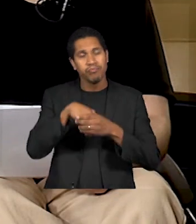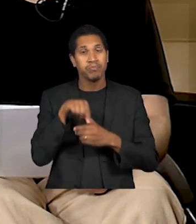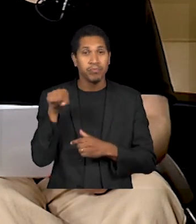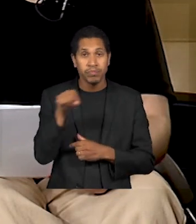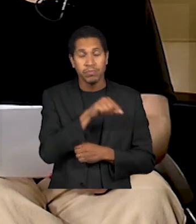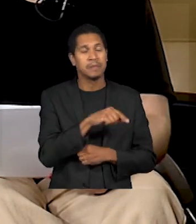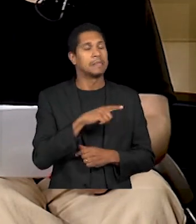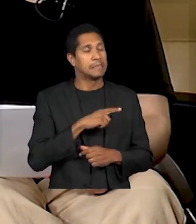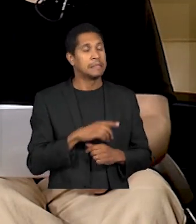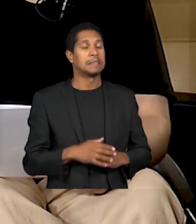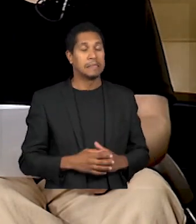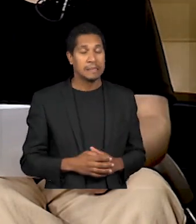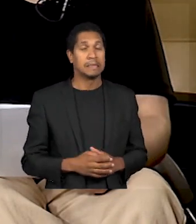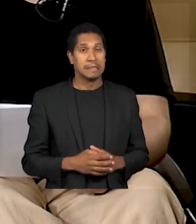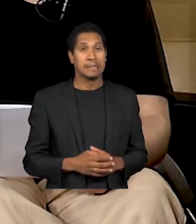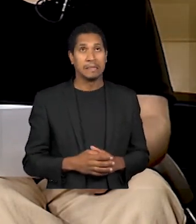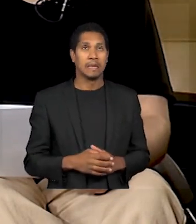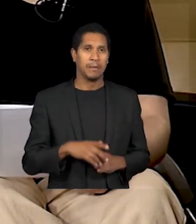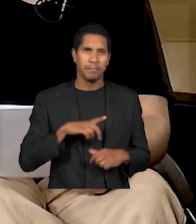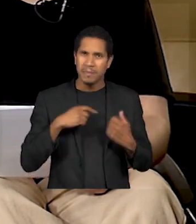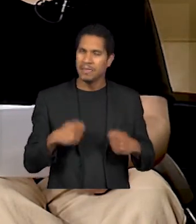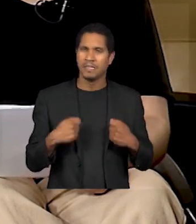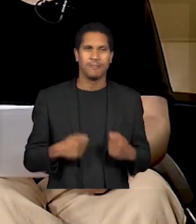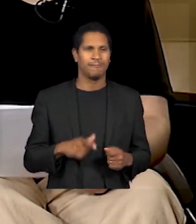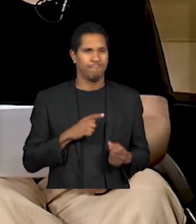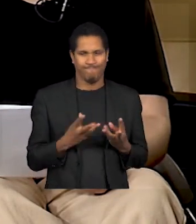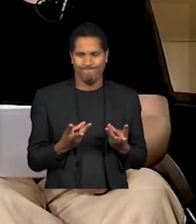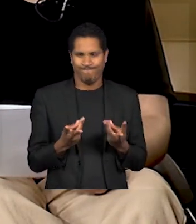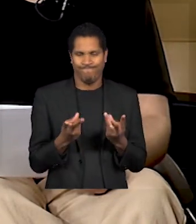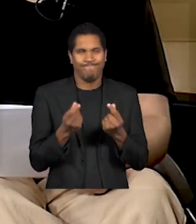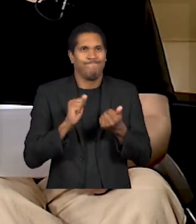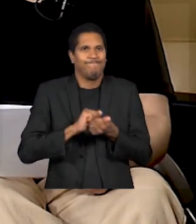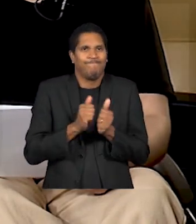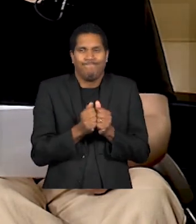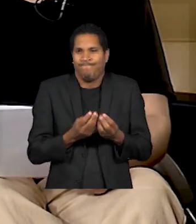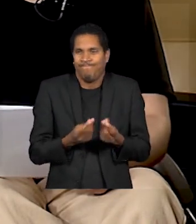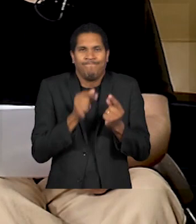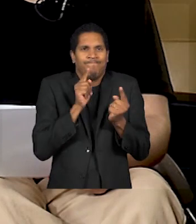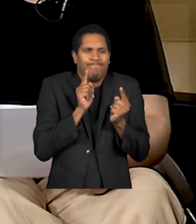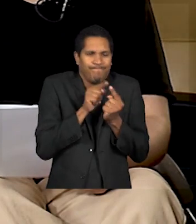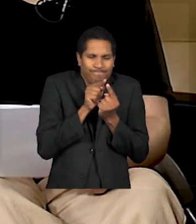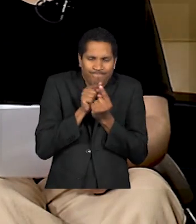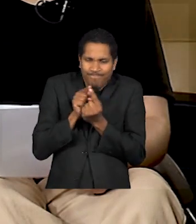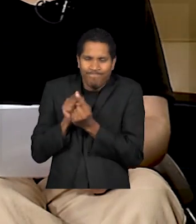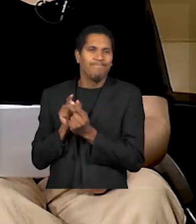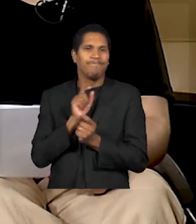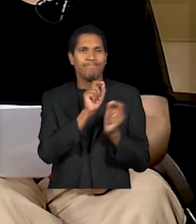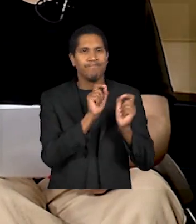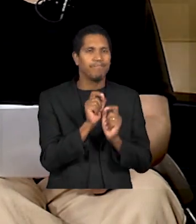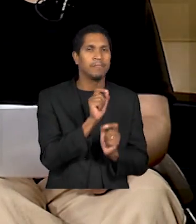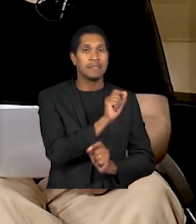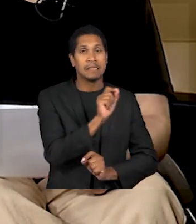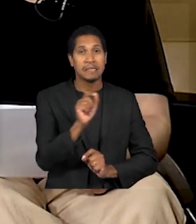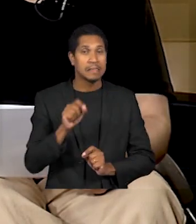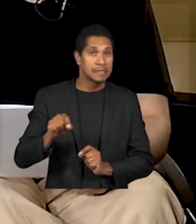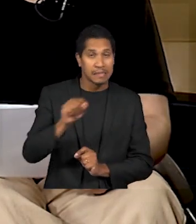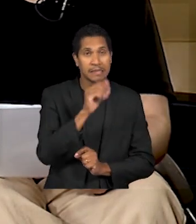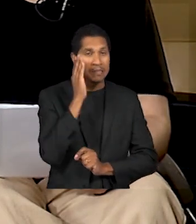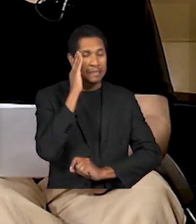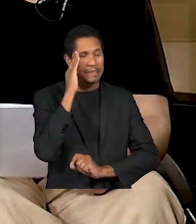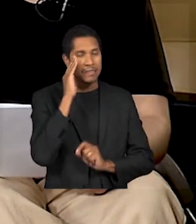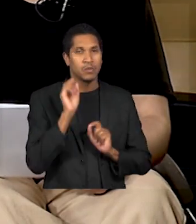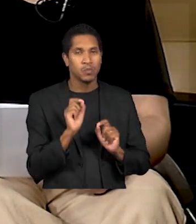são, assim, deve ter uma exigência muito grande das especificidades com que você está